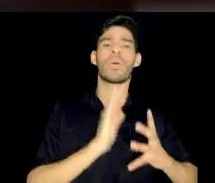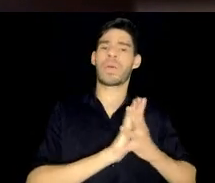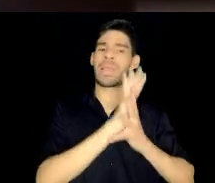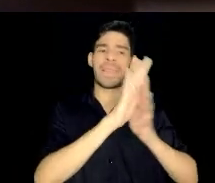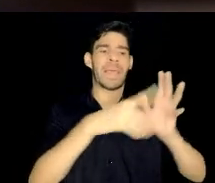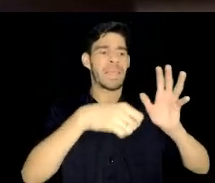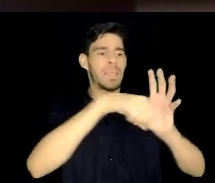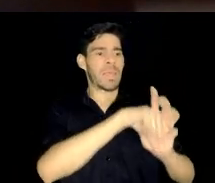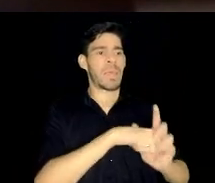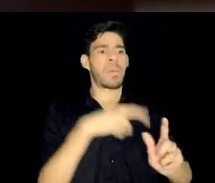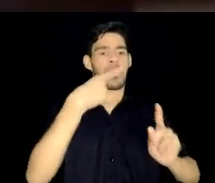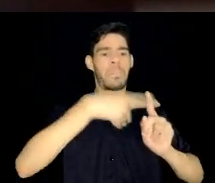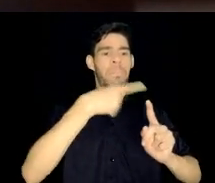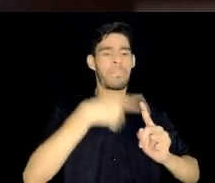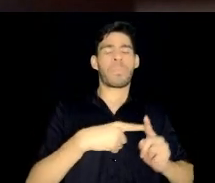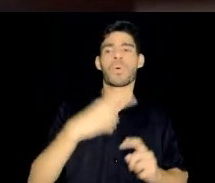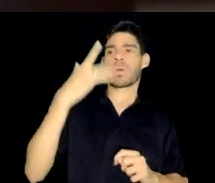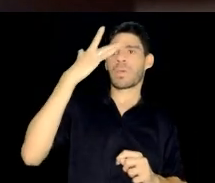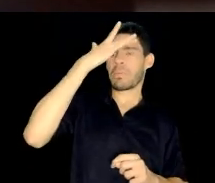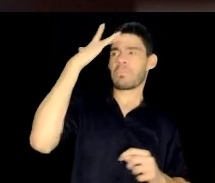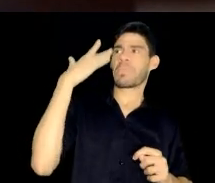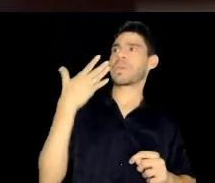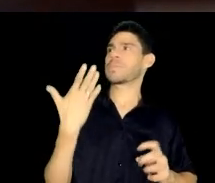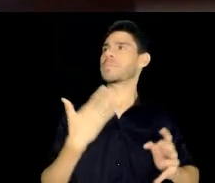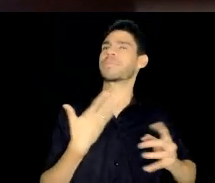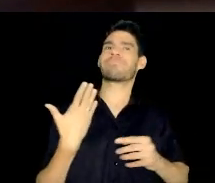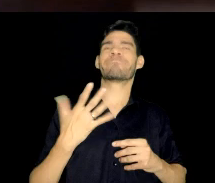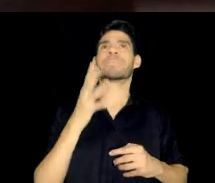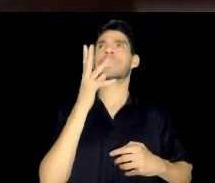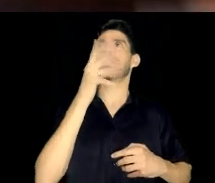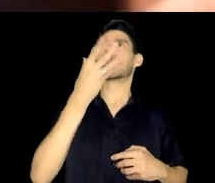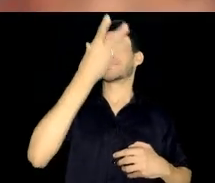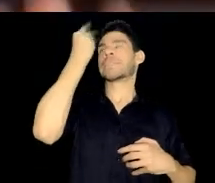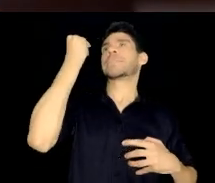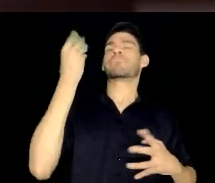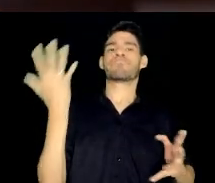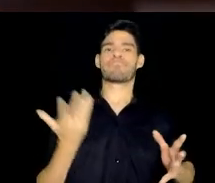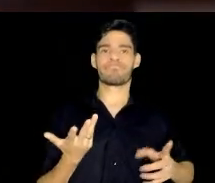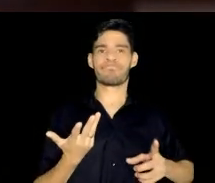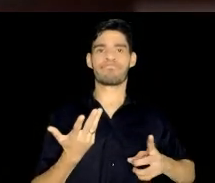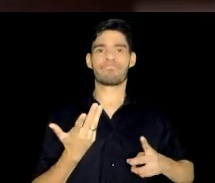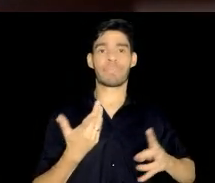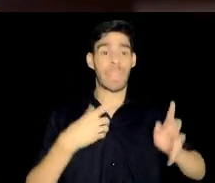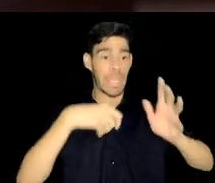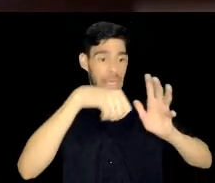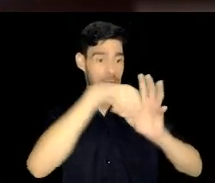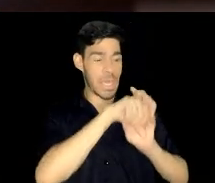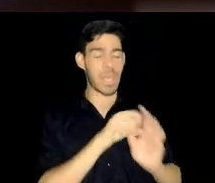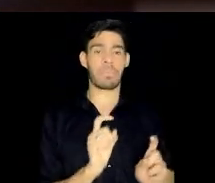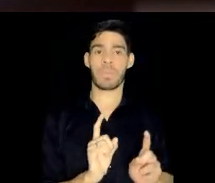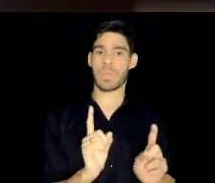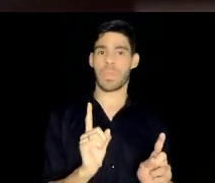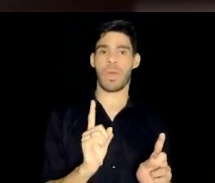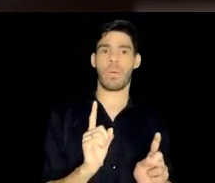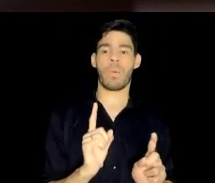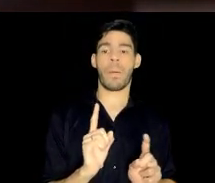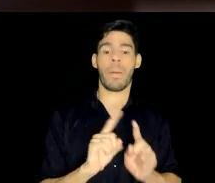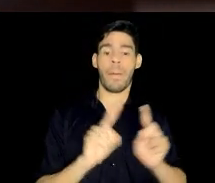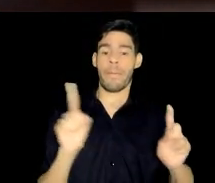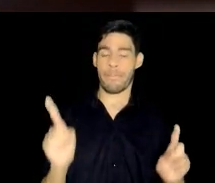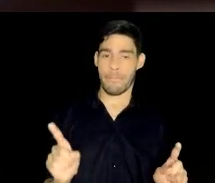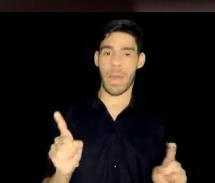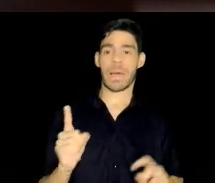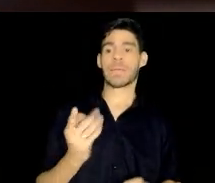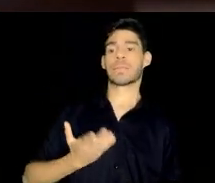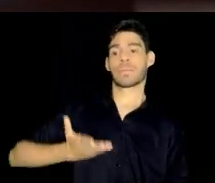crime. Se for só porque é uma pessoa desidiosa que se esqueceu, não há crime.